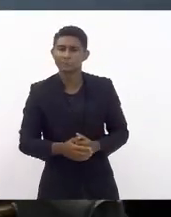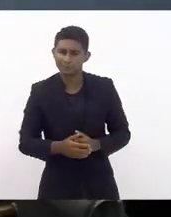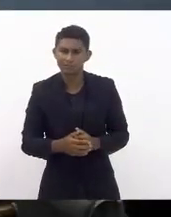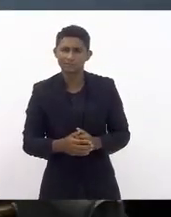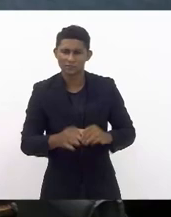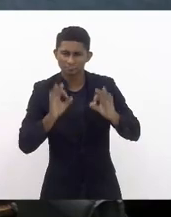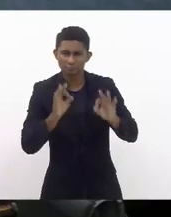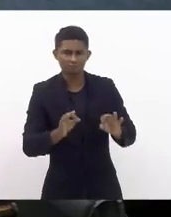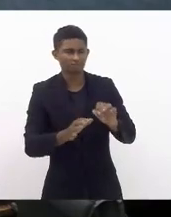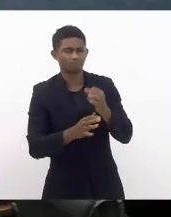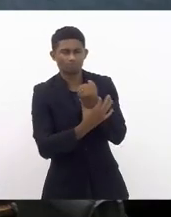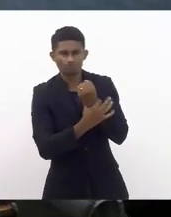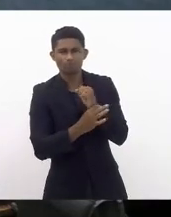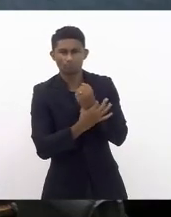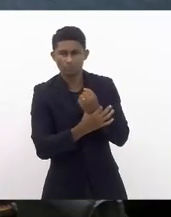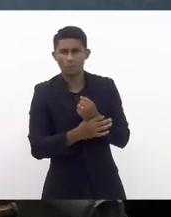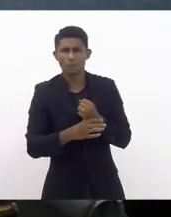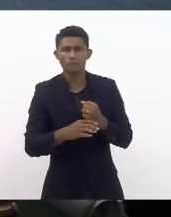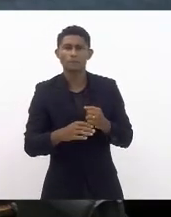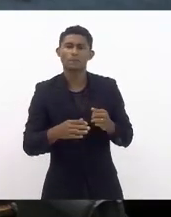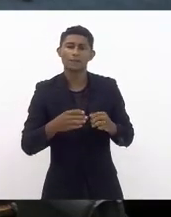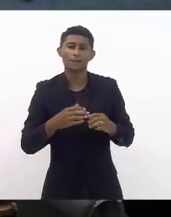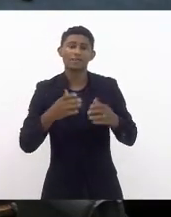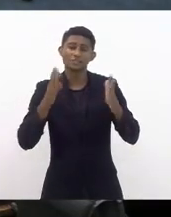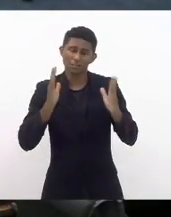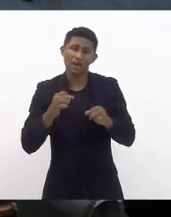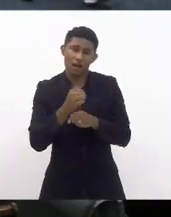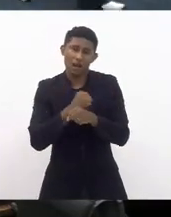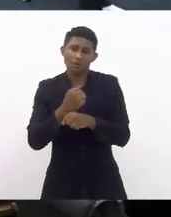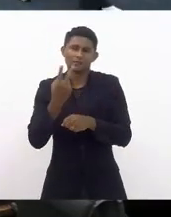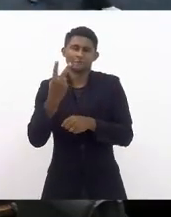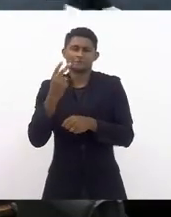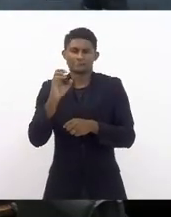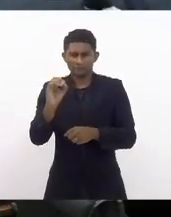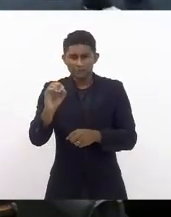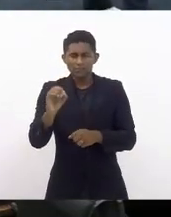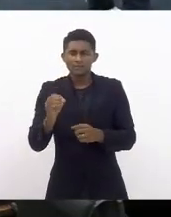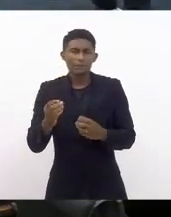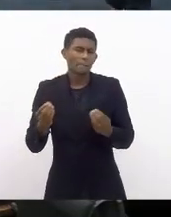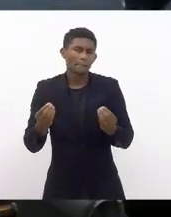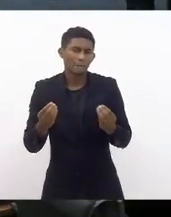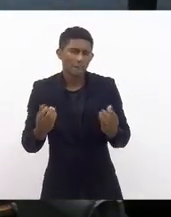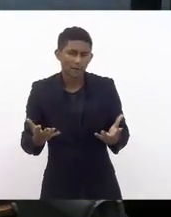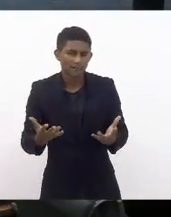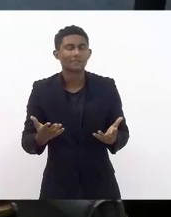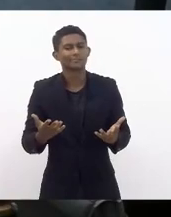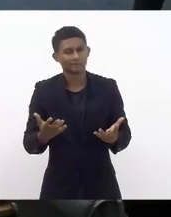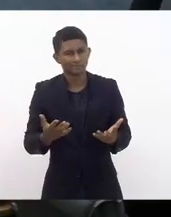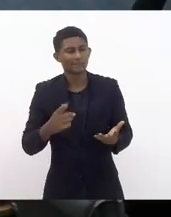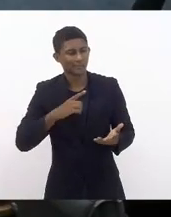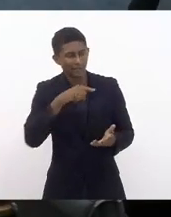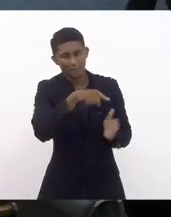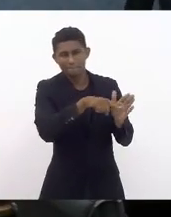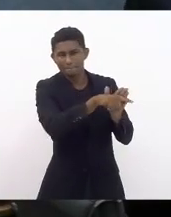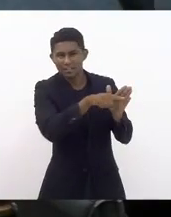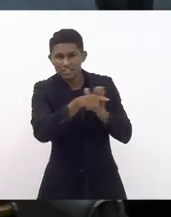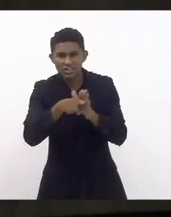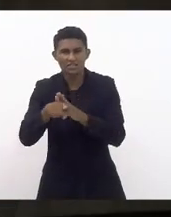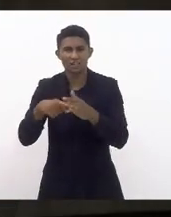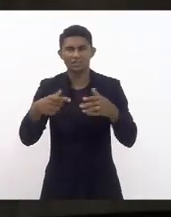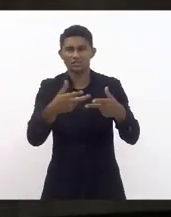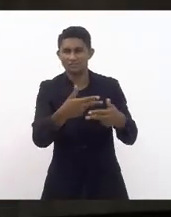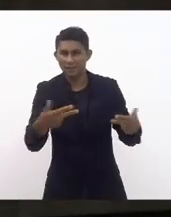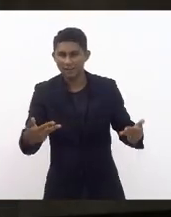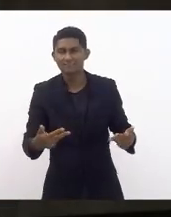garantir, afinal de contas, quase 20 anos depois, que haja uma carreira, que haja um programa de pesquisas, que haja, de